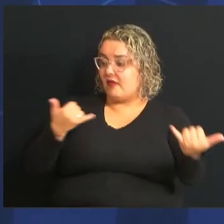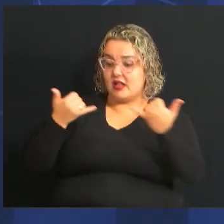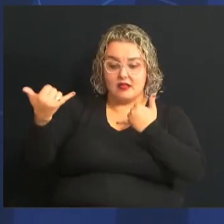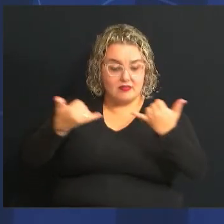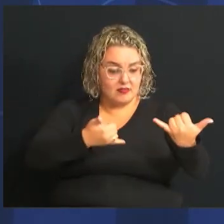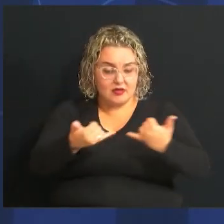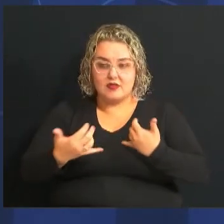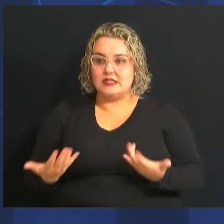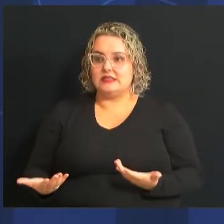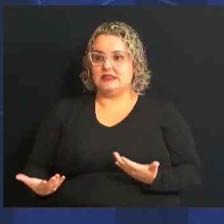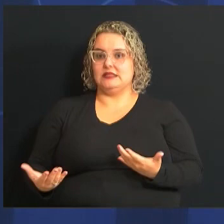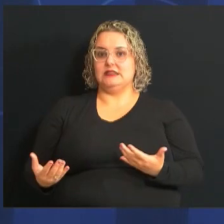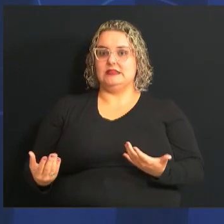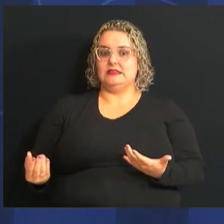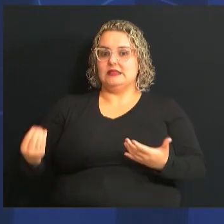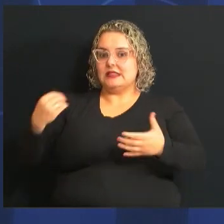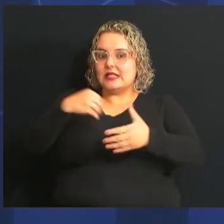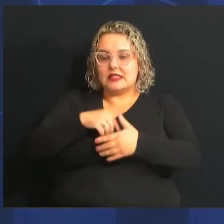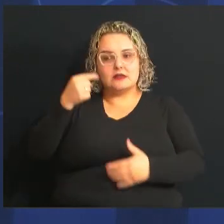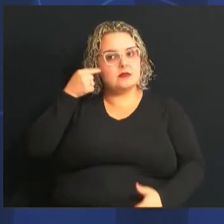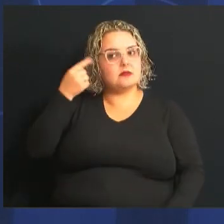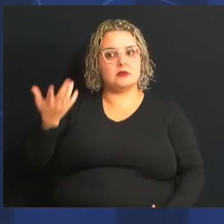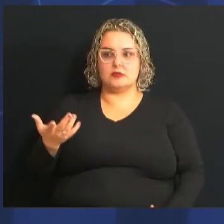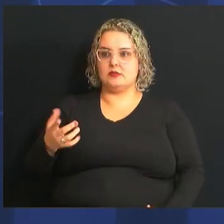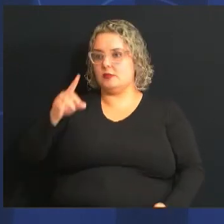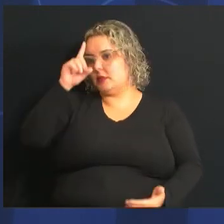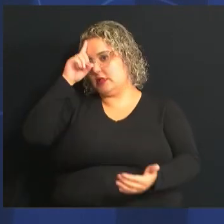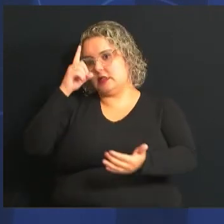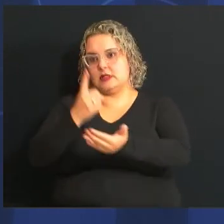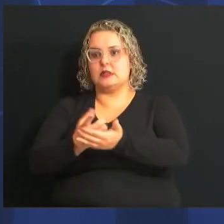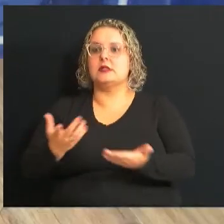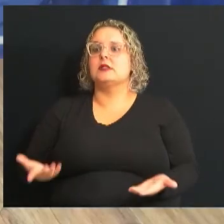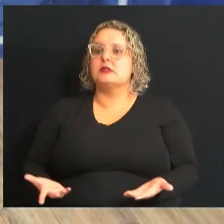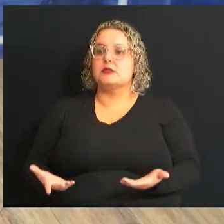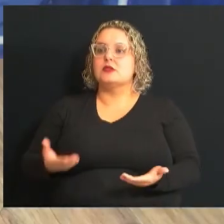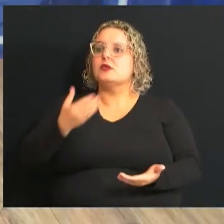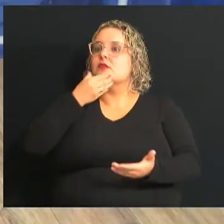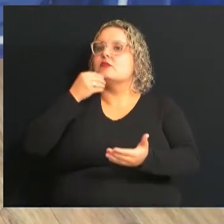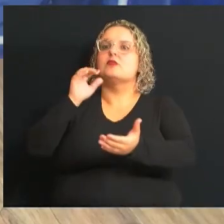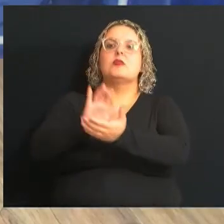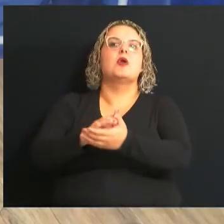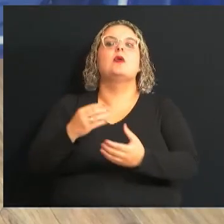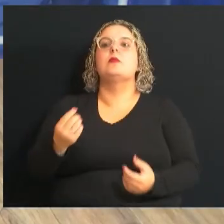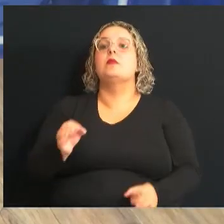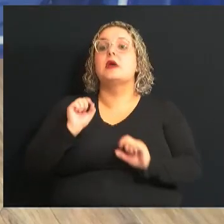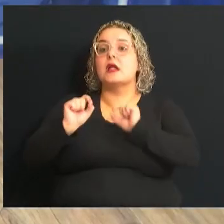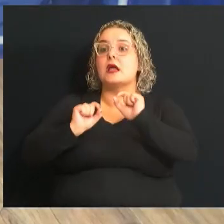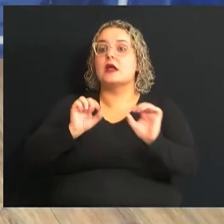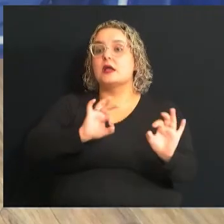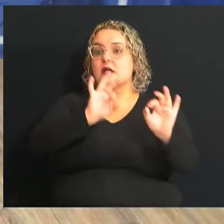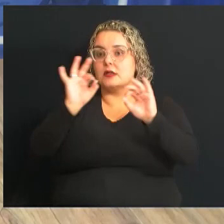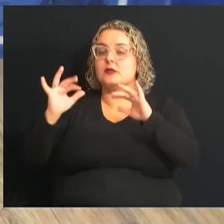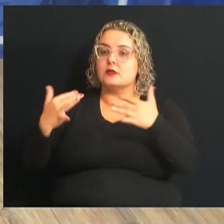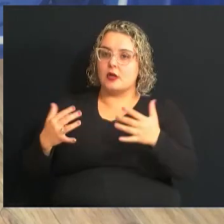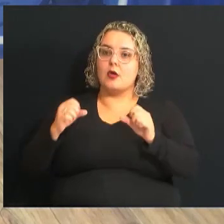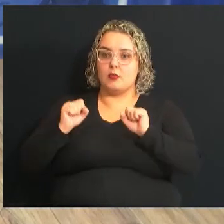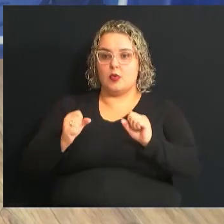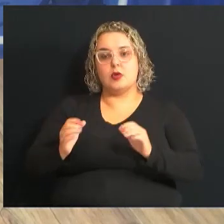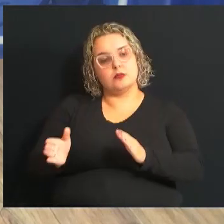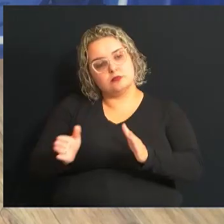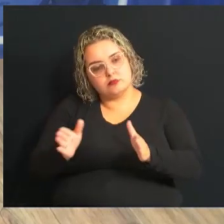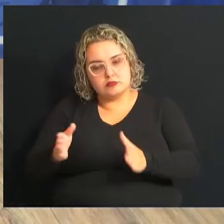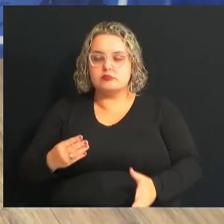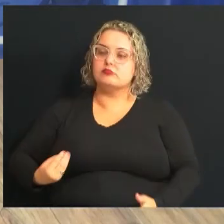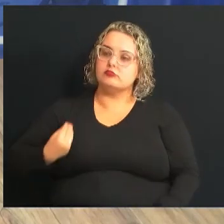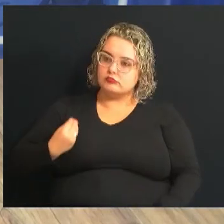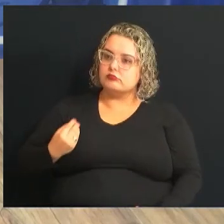entram nessa consideração? Foi uma tomada de decisão com o seu marido? Para quem está nos acompanhando e pode estar passando mais ou menos por